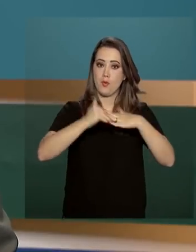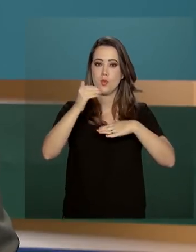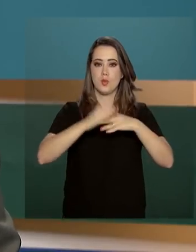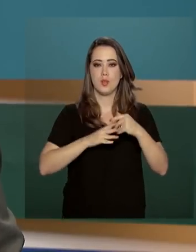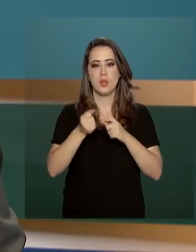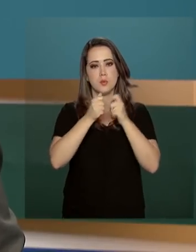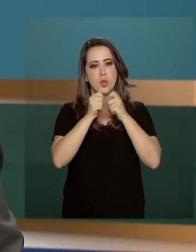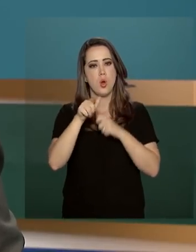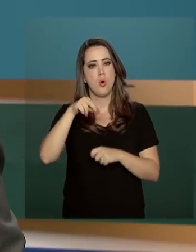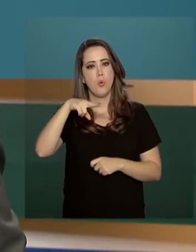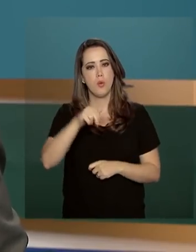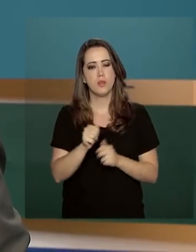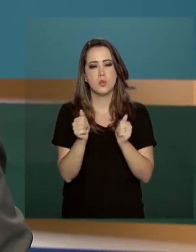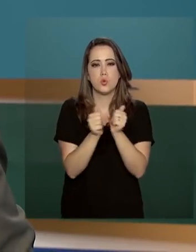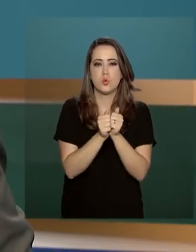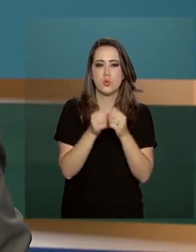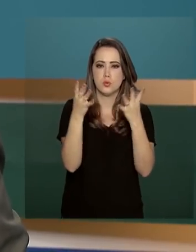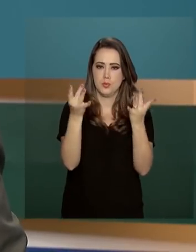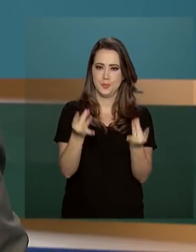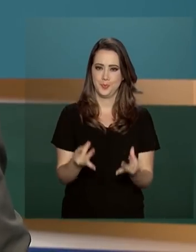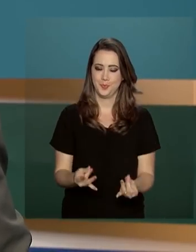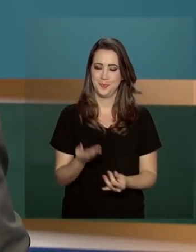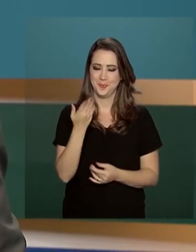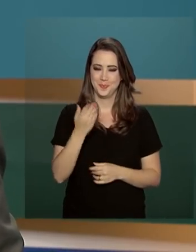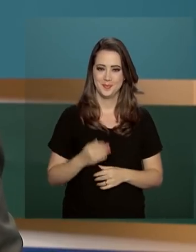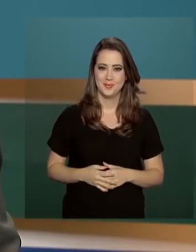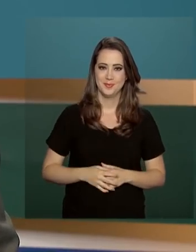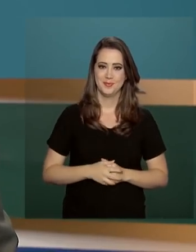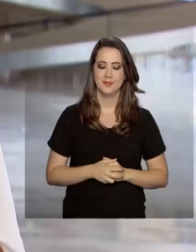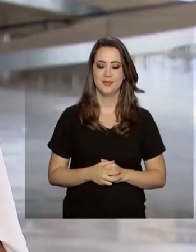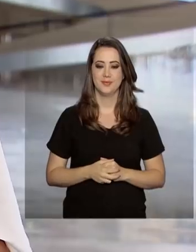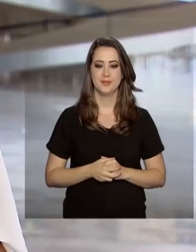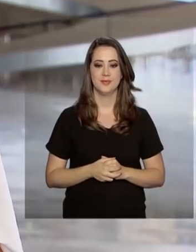repórter Luana Karen estava lá e conta os detalhes para a gente.